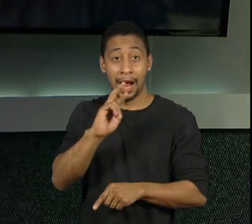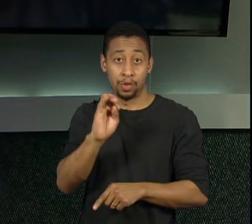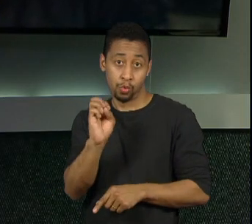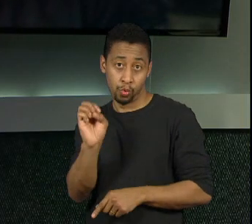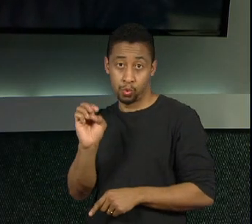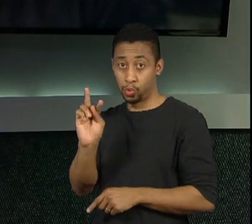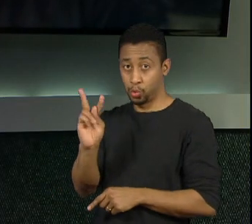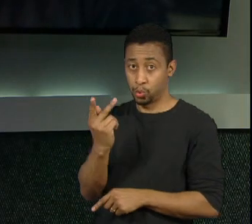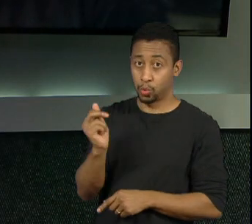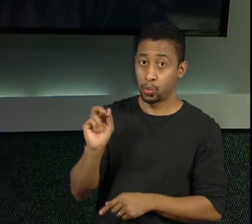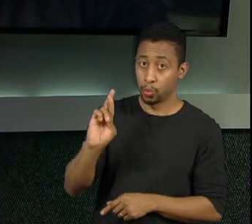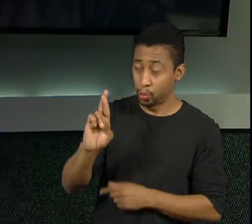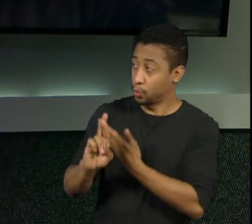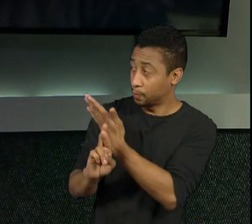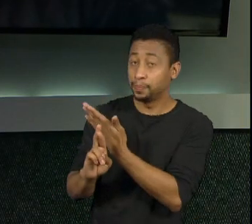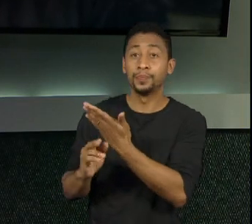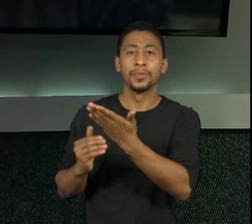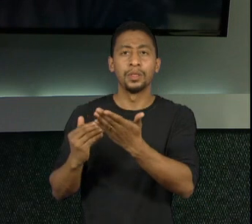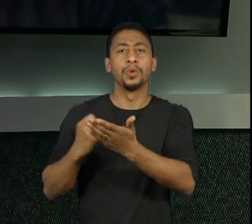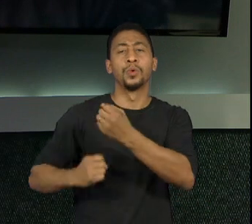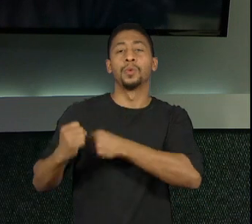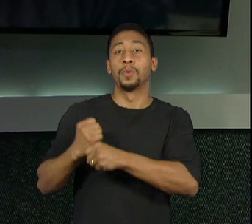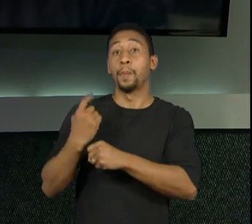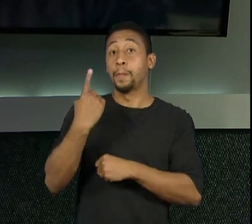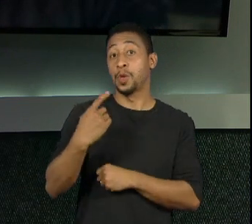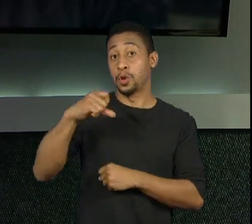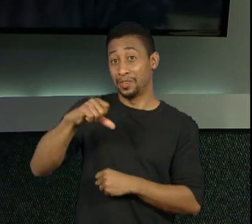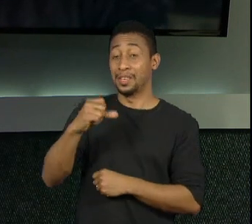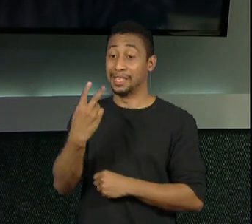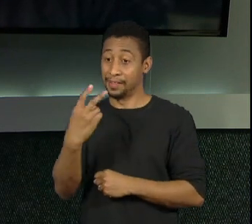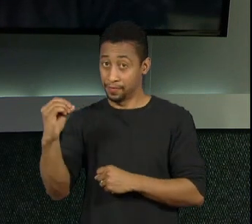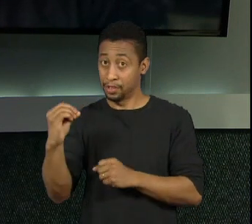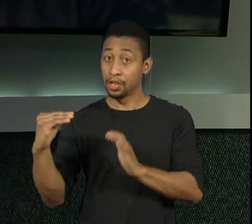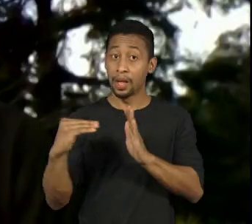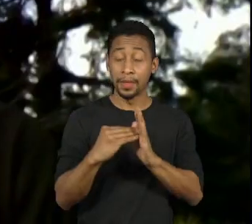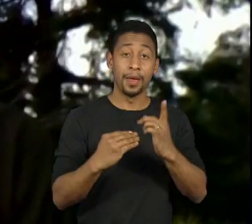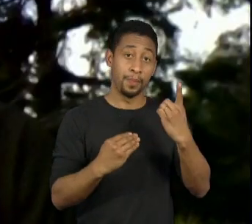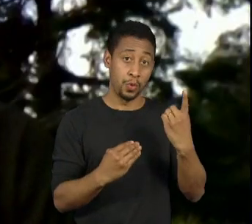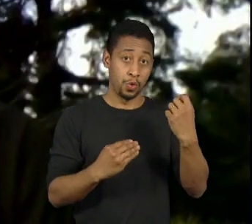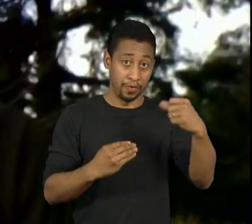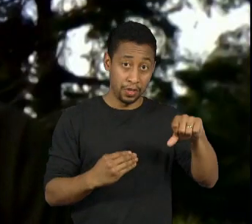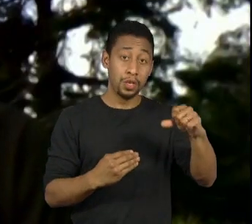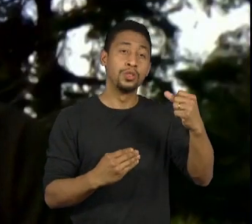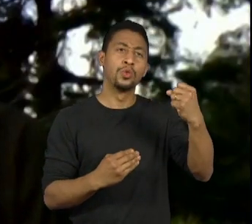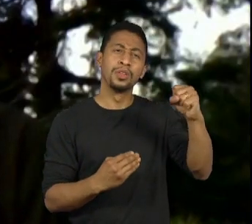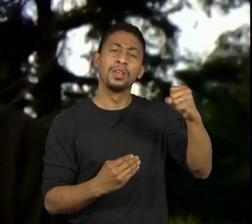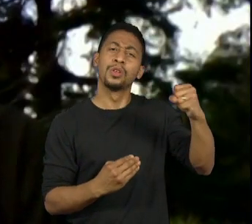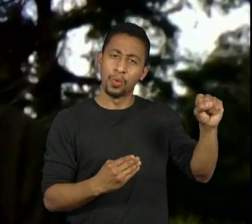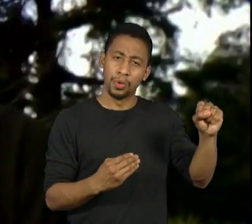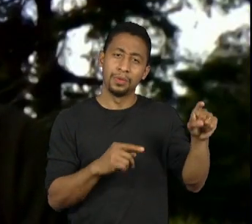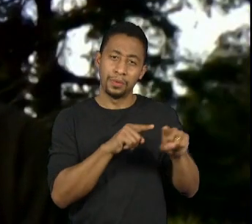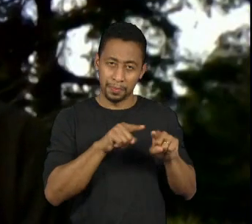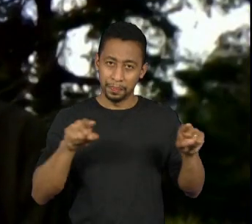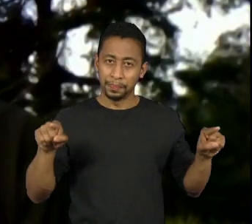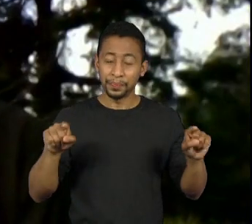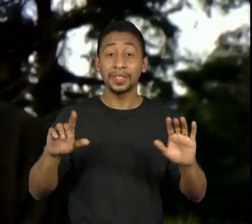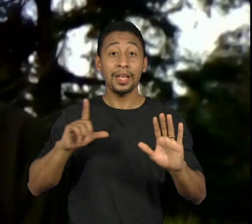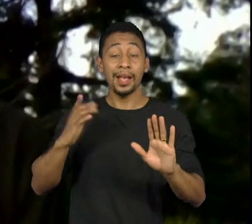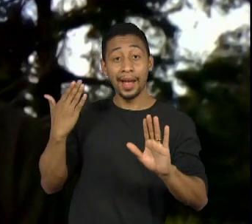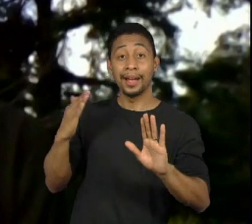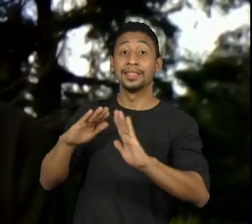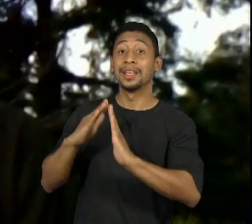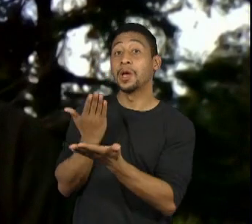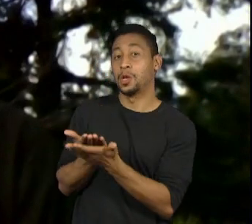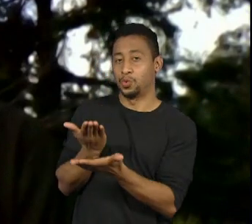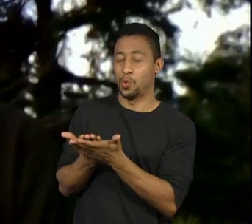desde 1820 até 1968. O colégio ele teve no início apenas o colégio, com aval